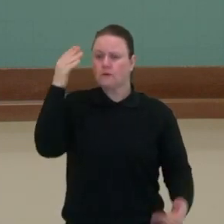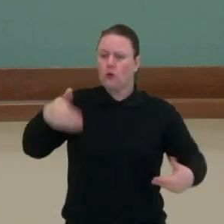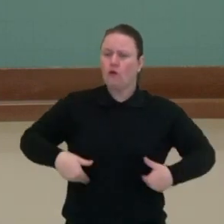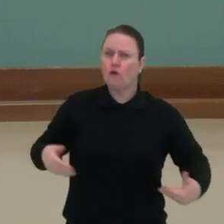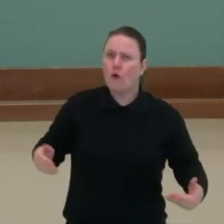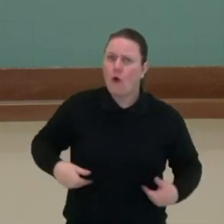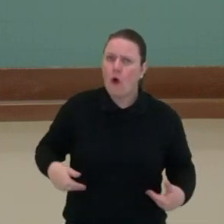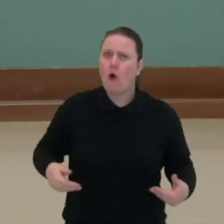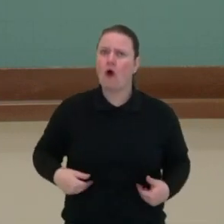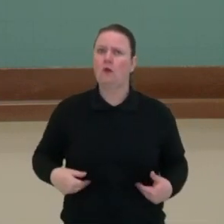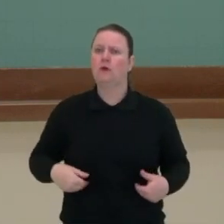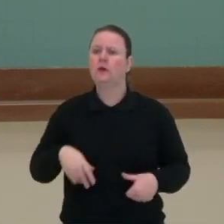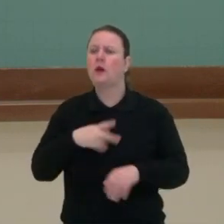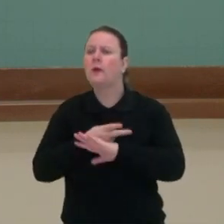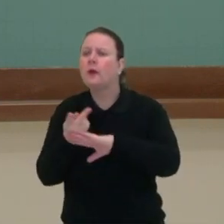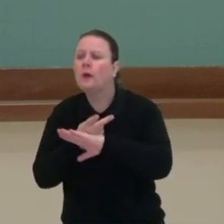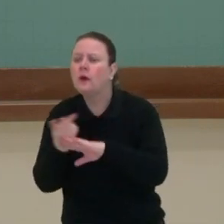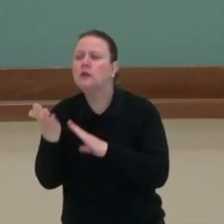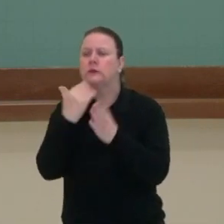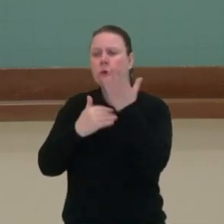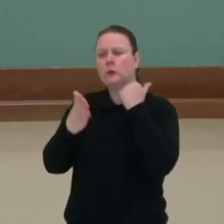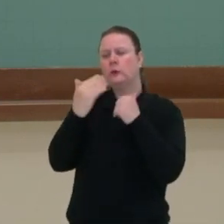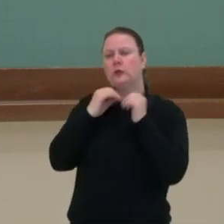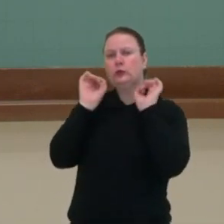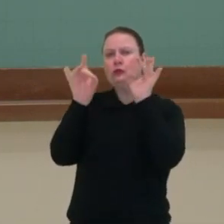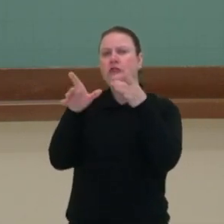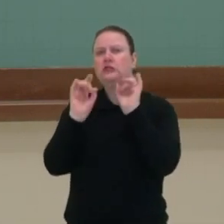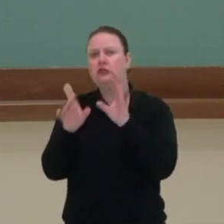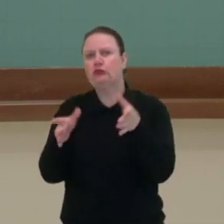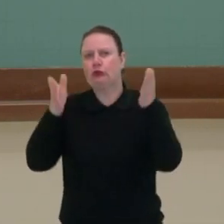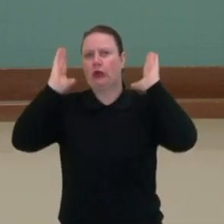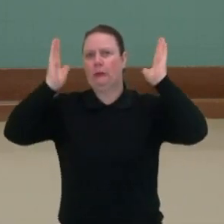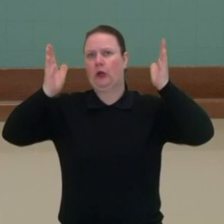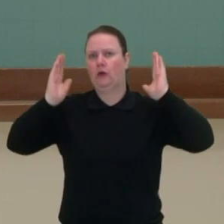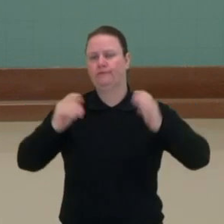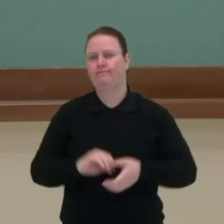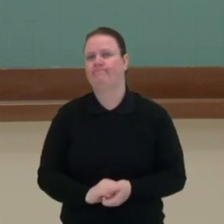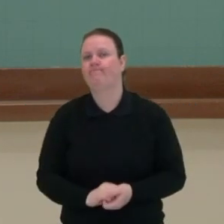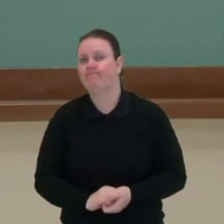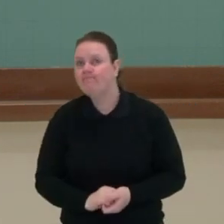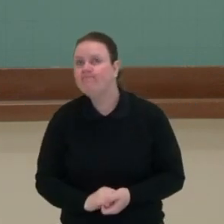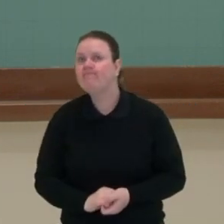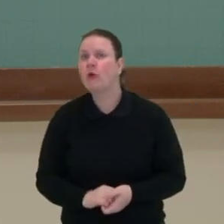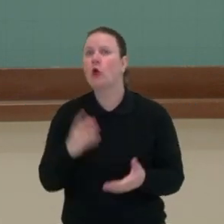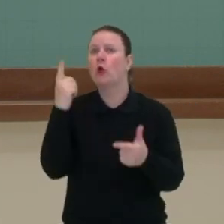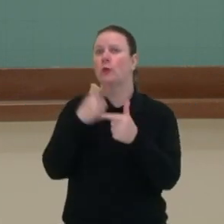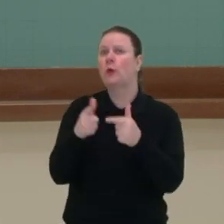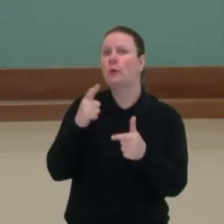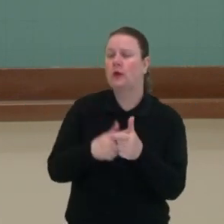no caminhão do lixo, procurando comida no caminhão do lixo. Será que o problema do desemprego, da